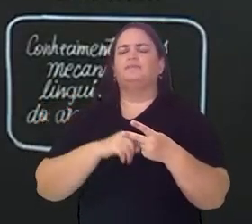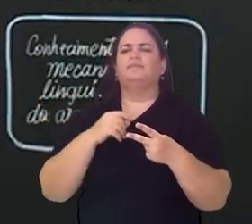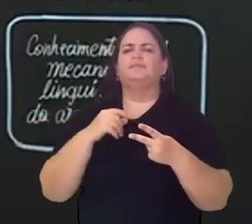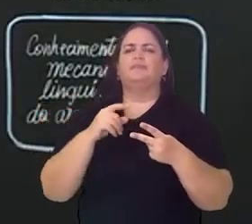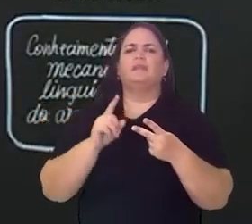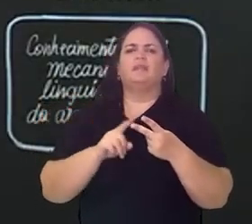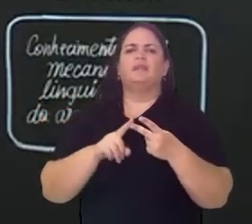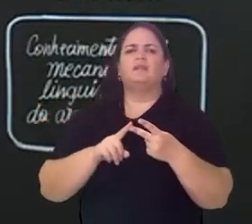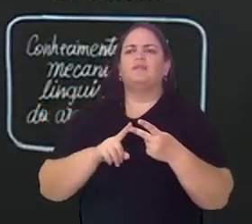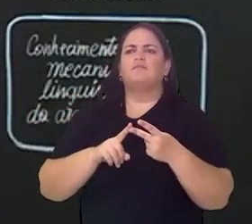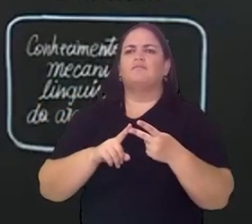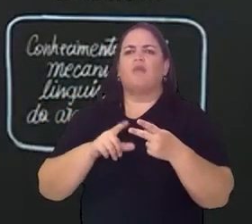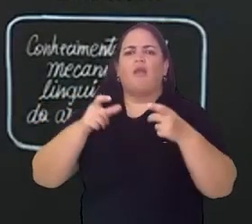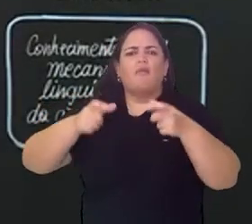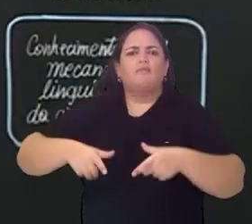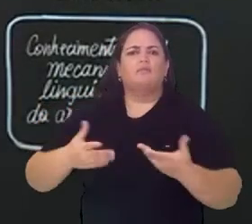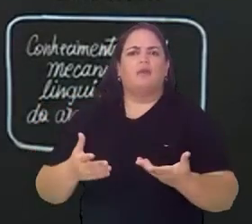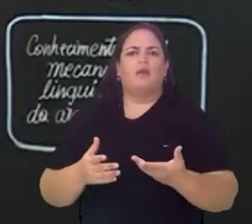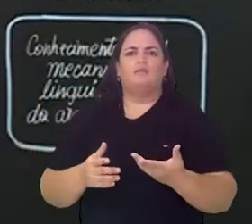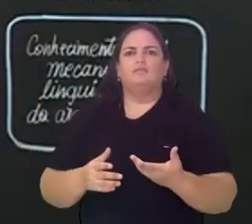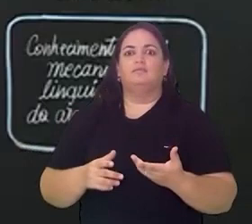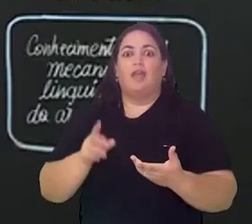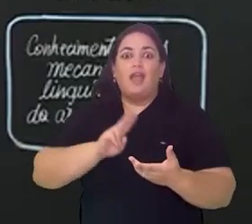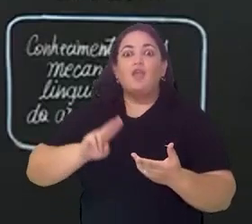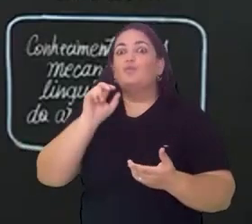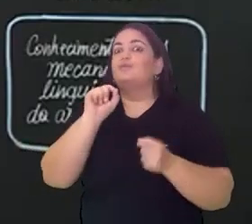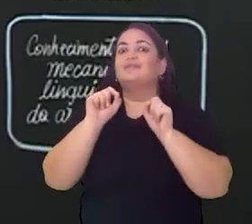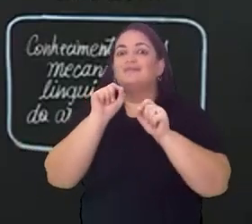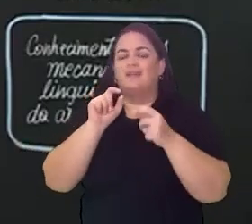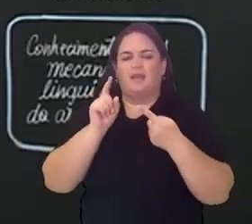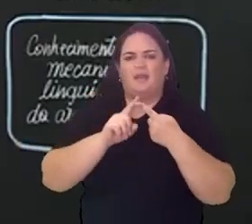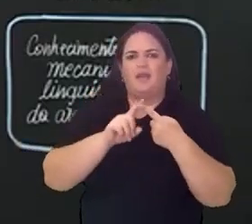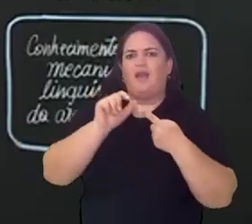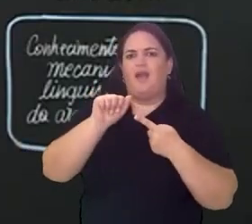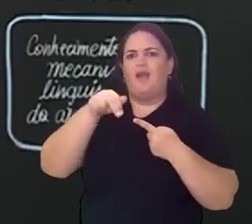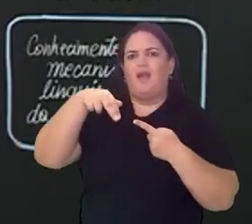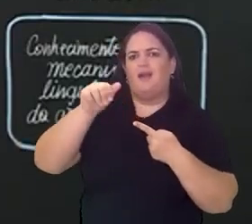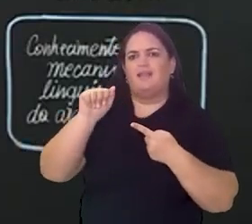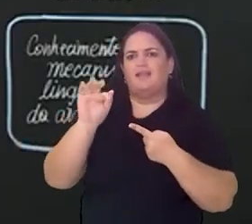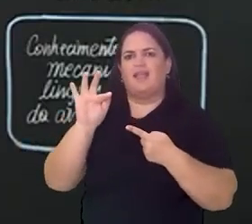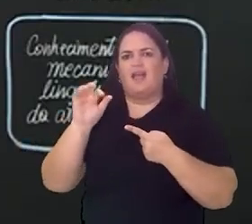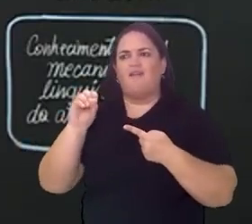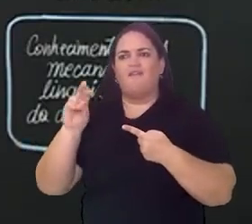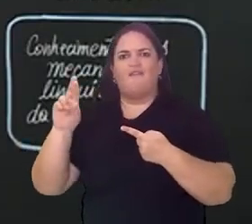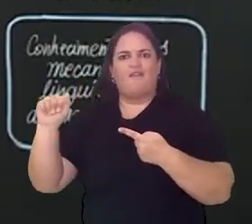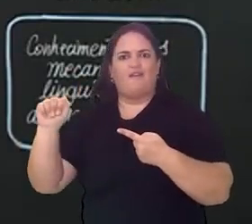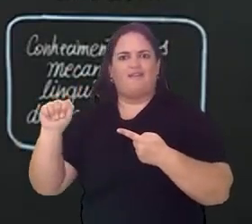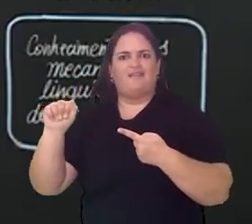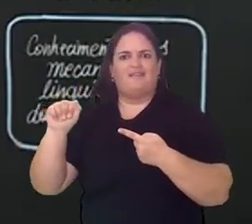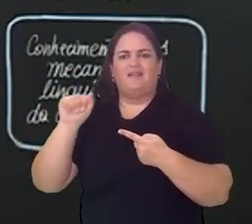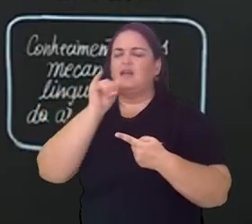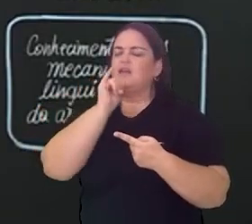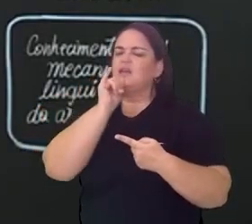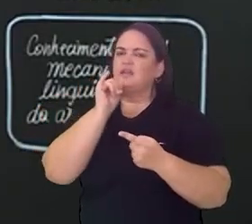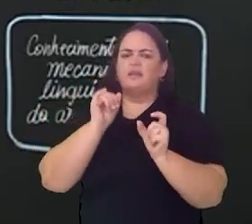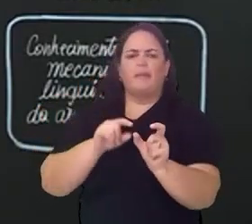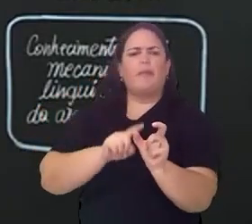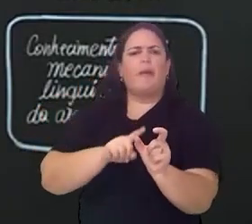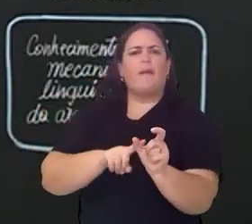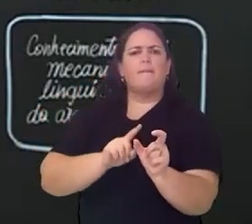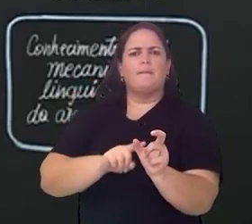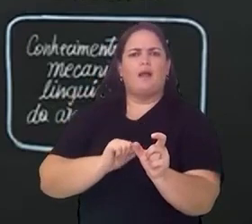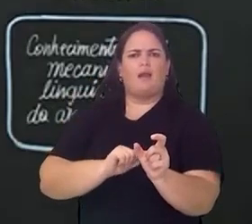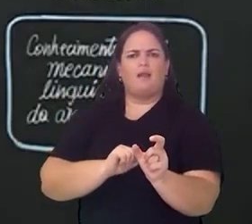alguns recursos, por exemplo, como a anáfora, que é quando eu utilizo um termo para me referir a uma outra palavra que já foi usada na construção.